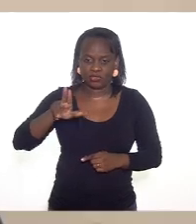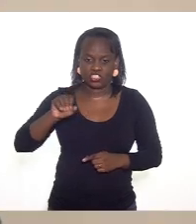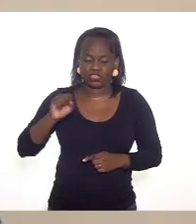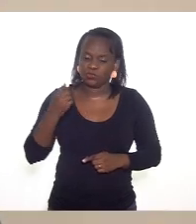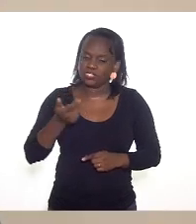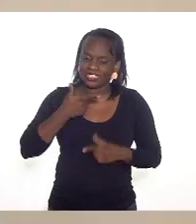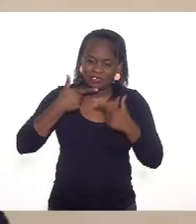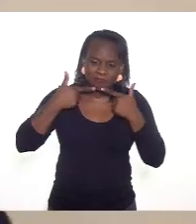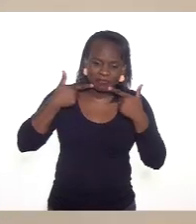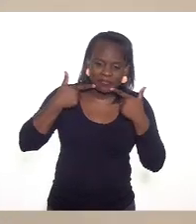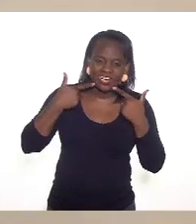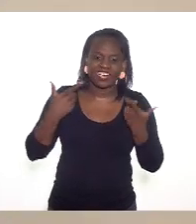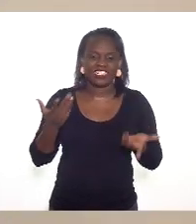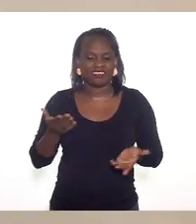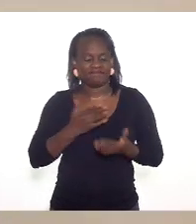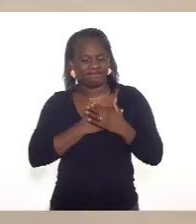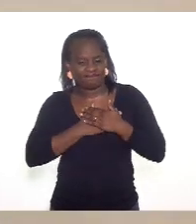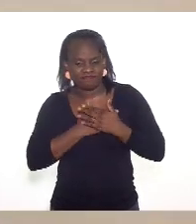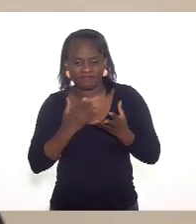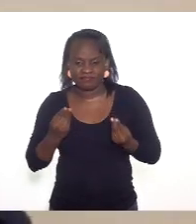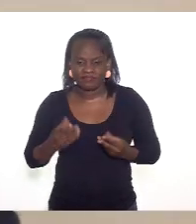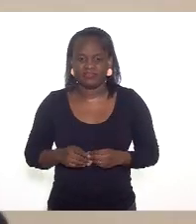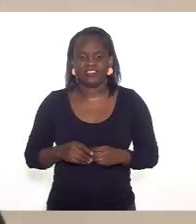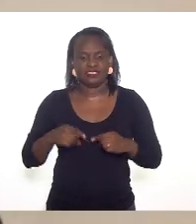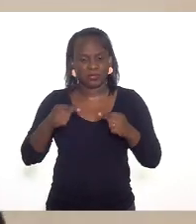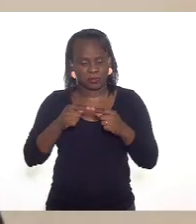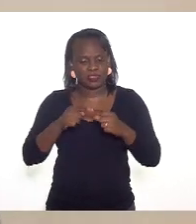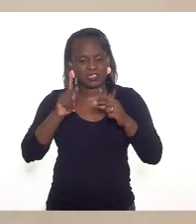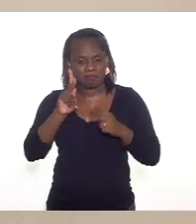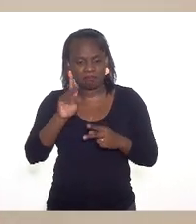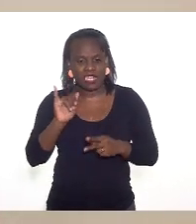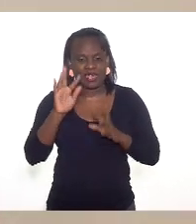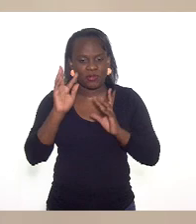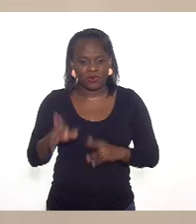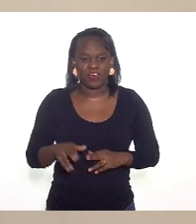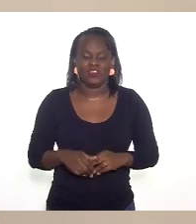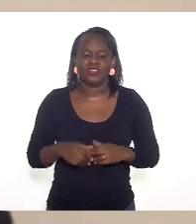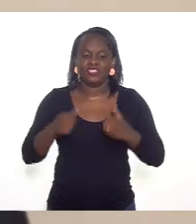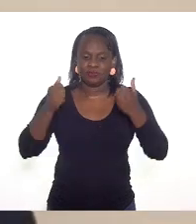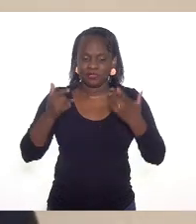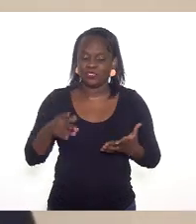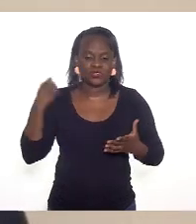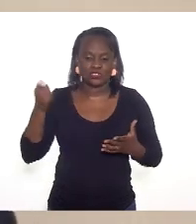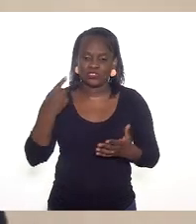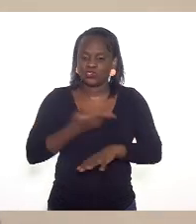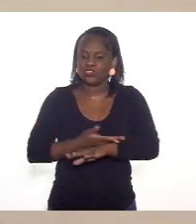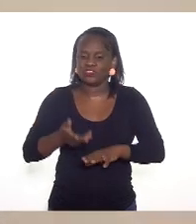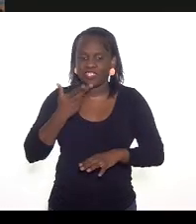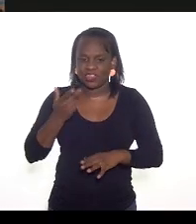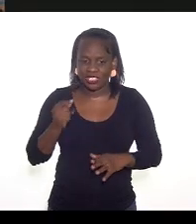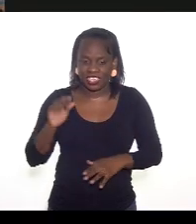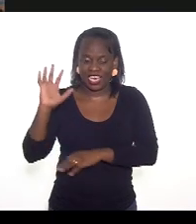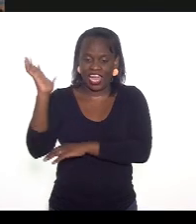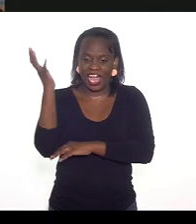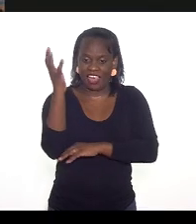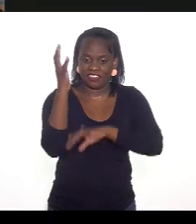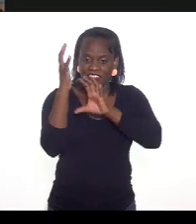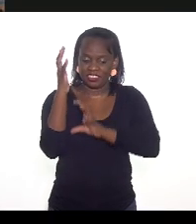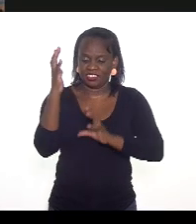Simpaticíssimo, uma pessoa assim, queridíssima, faz jus ao pai. Como diz a palavra, a árvore só dá